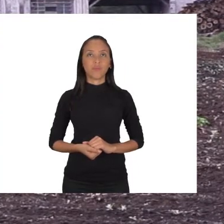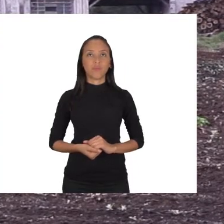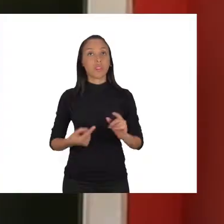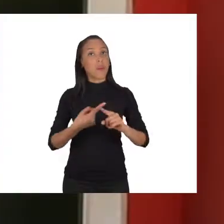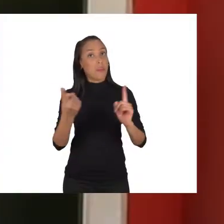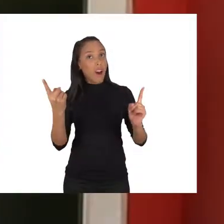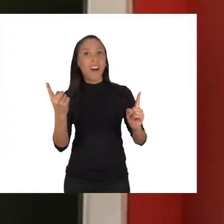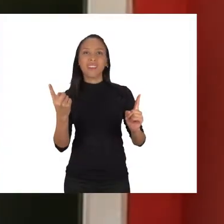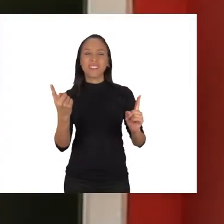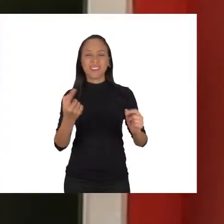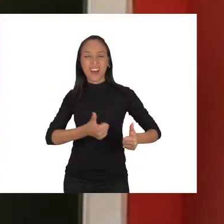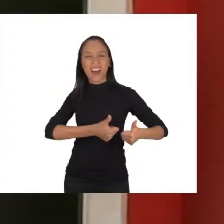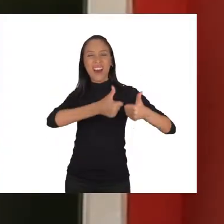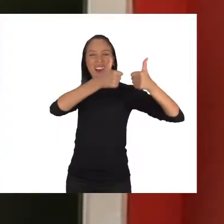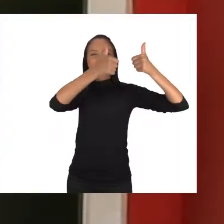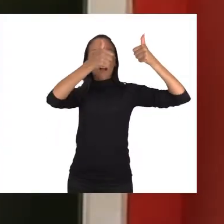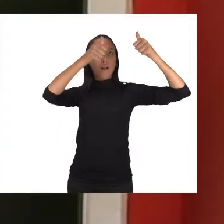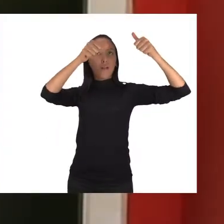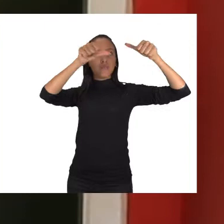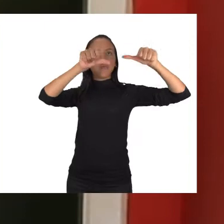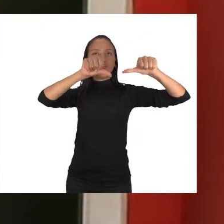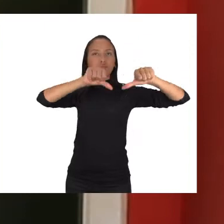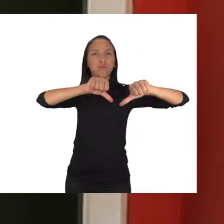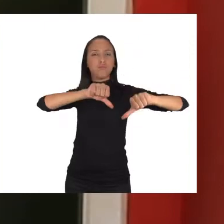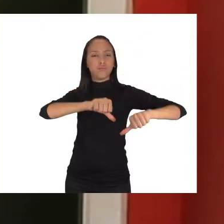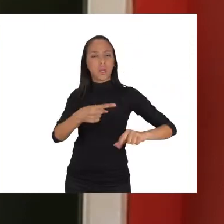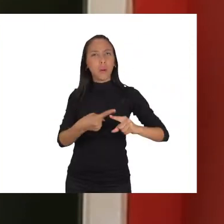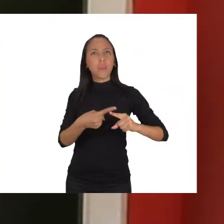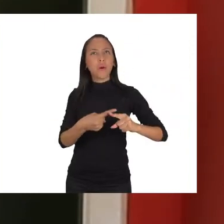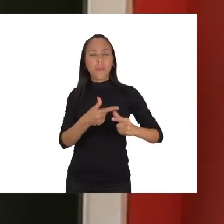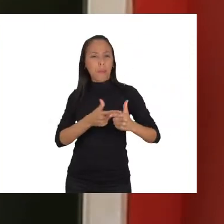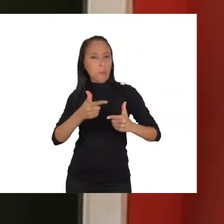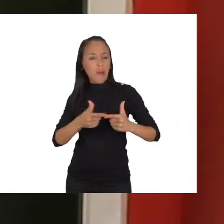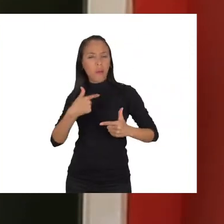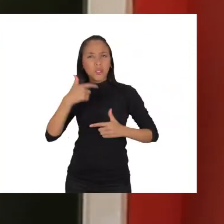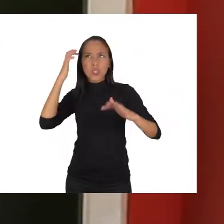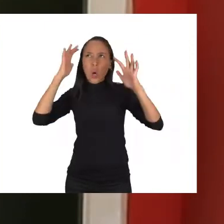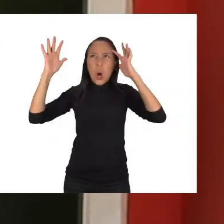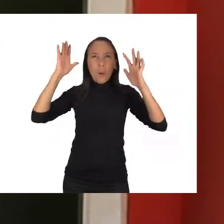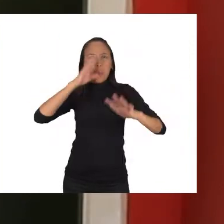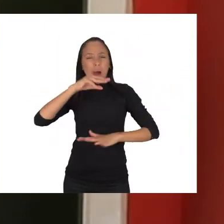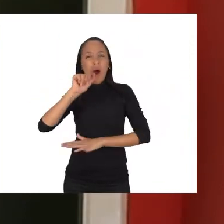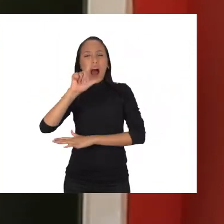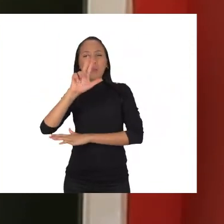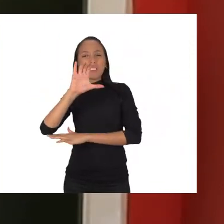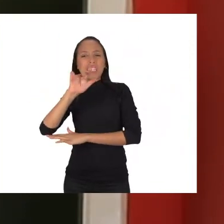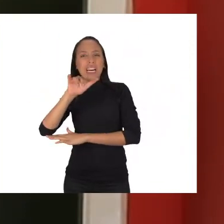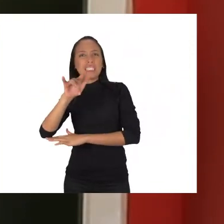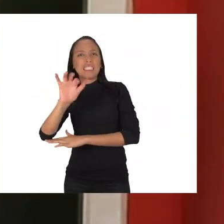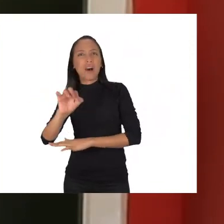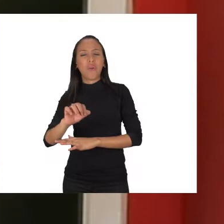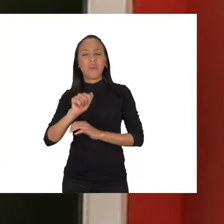Mas o melhor não estava nada melhor, porque daí eu comecei a apresentar muito problema. Eu tinha alucinação, vômito,